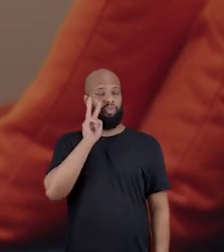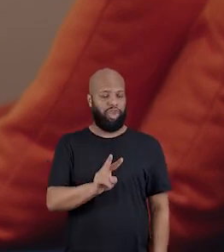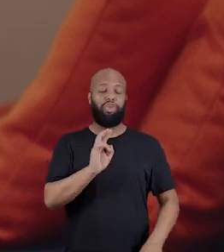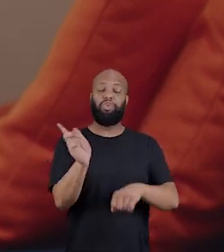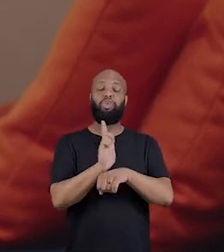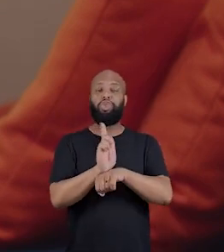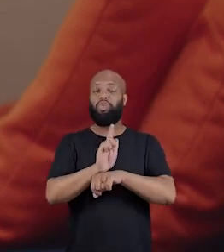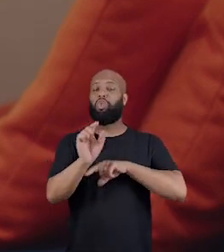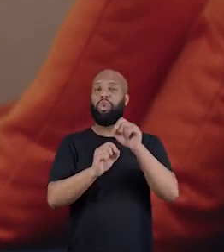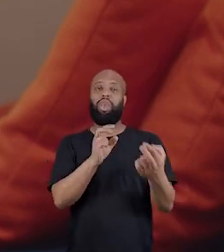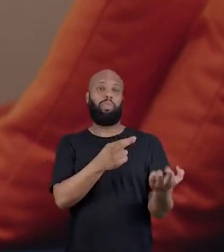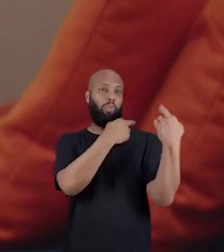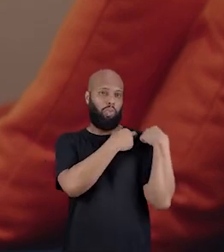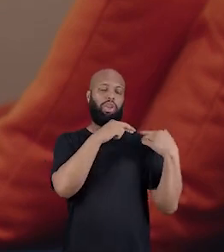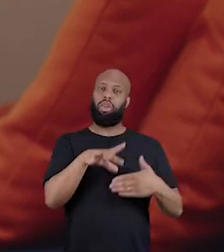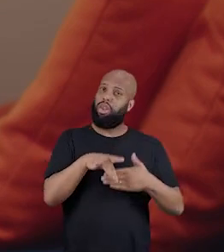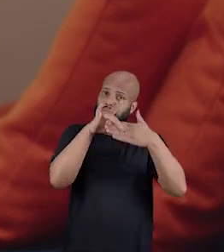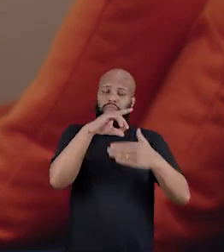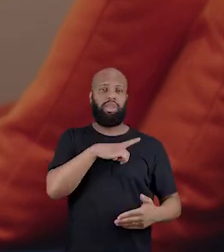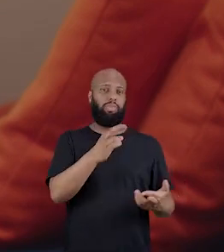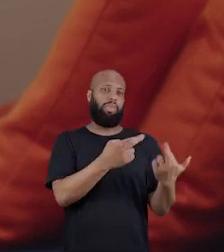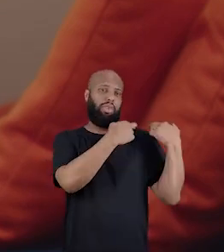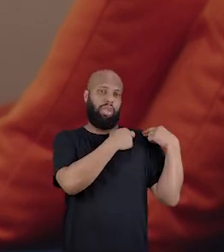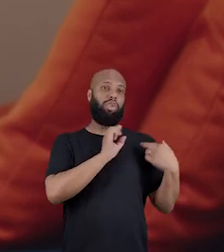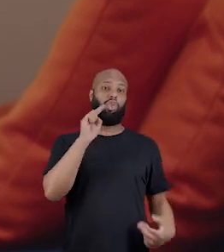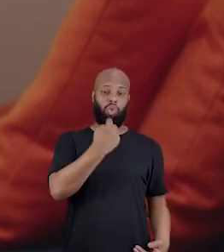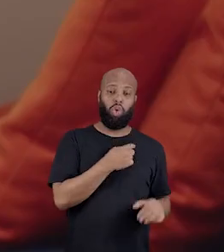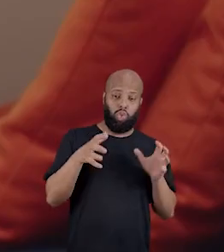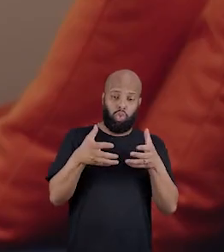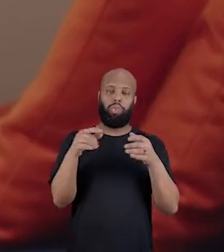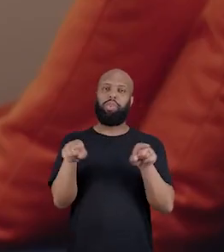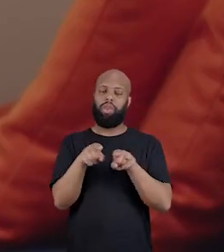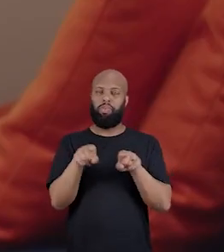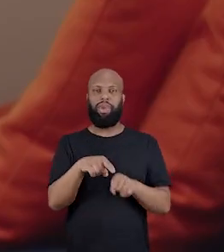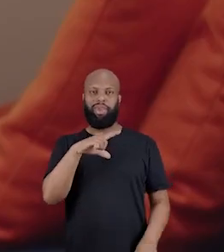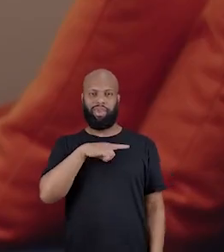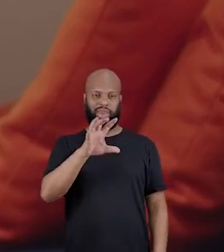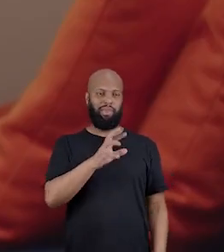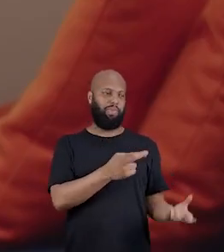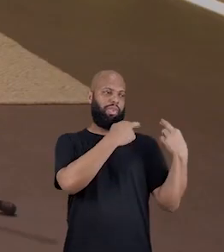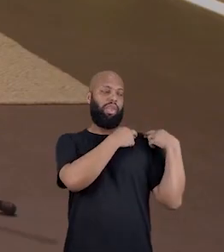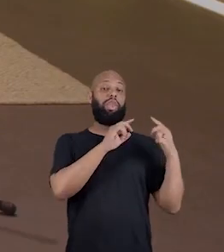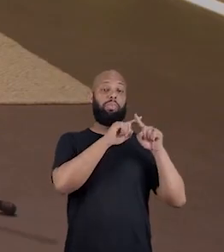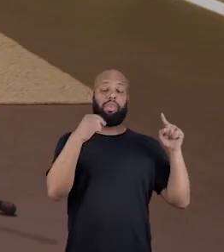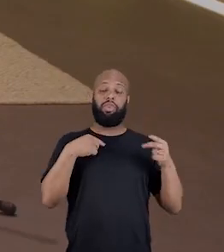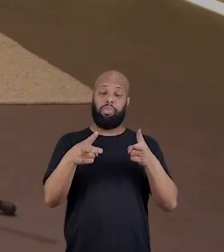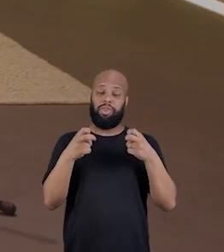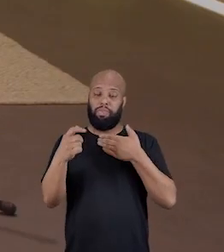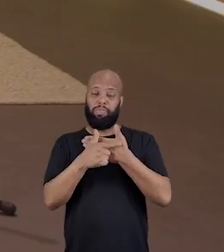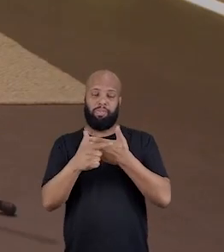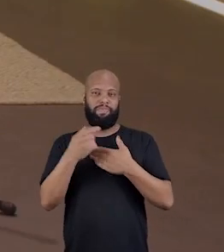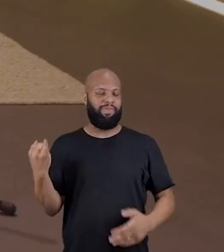vejo muito, o gestor tem essa responsabilidade, a liderança tem essa responsabilidade. Obviamente que a gente, como time, também tem como provocar, mas eu vejo um